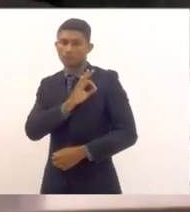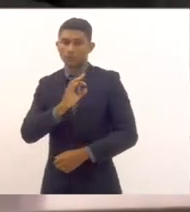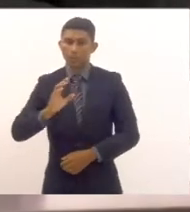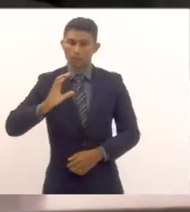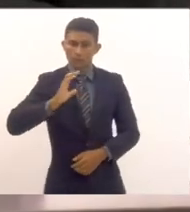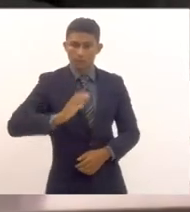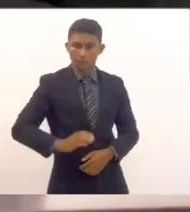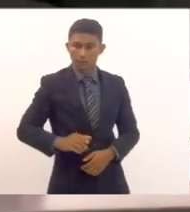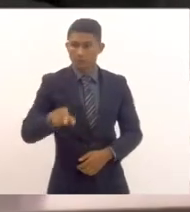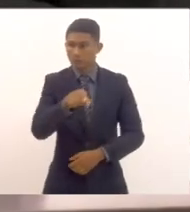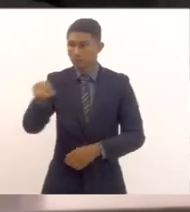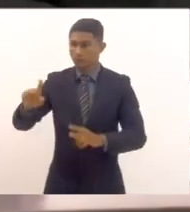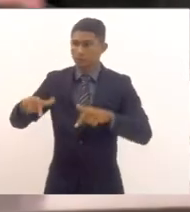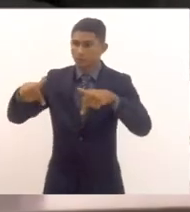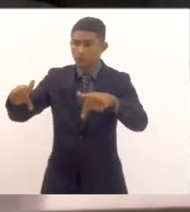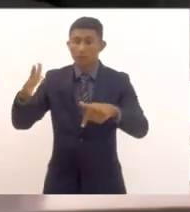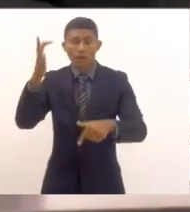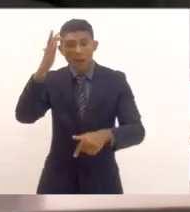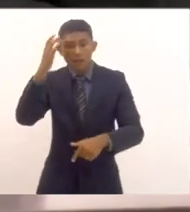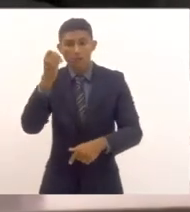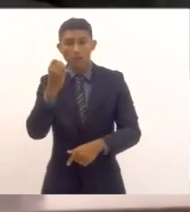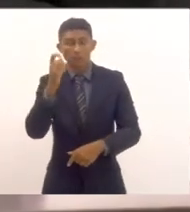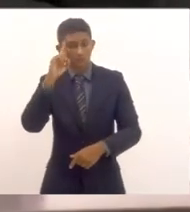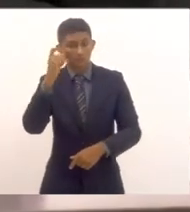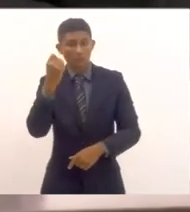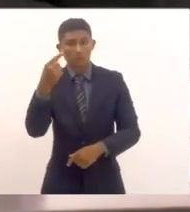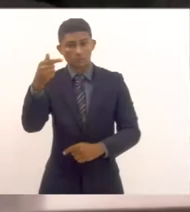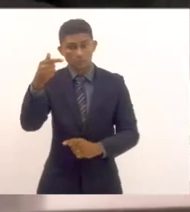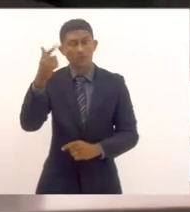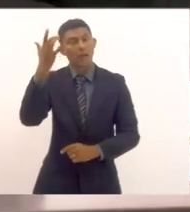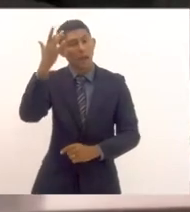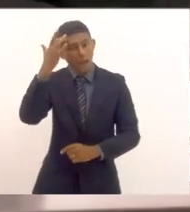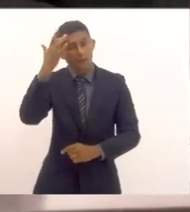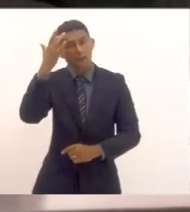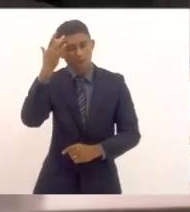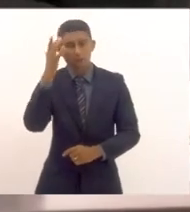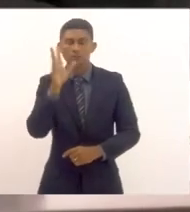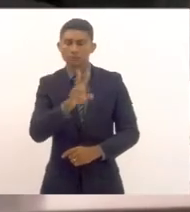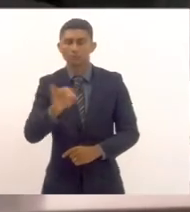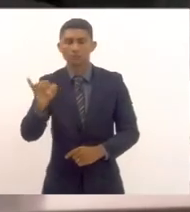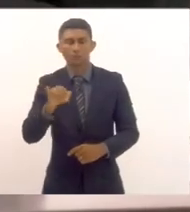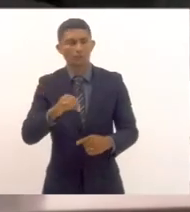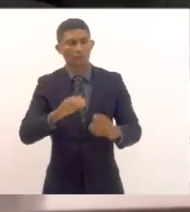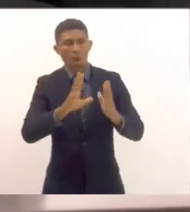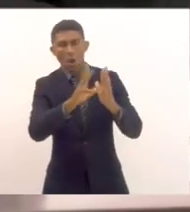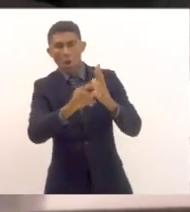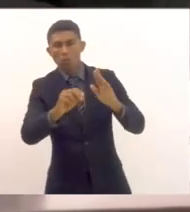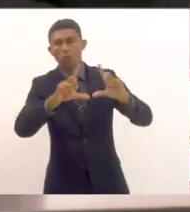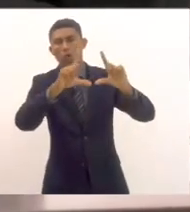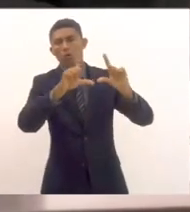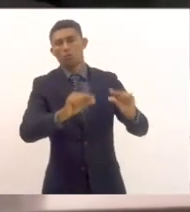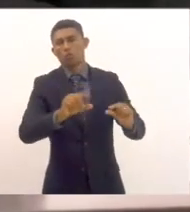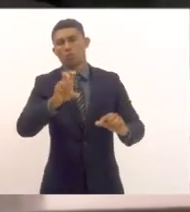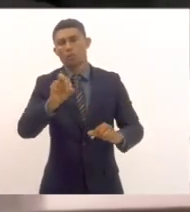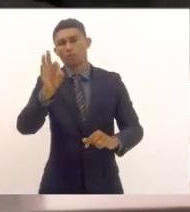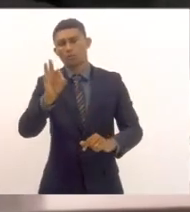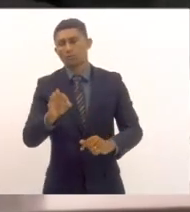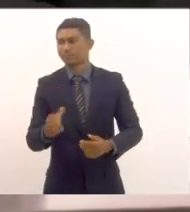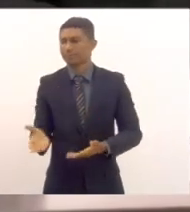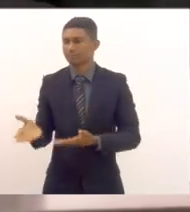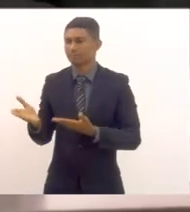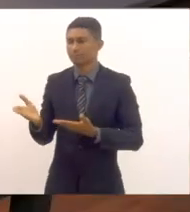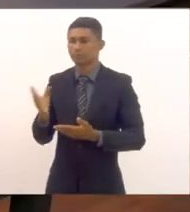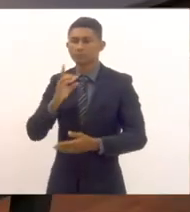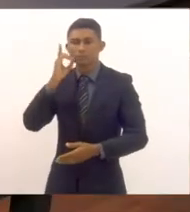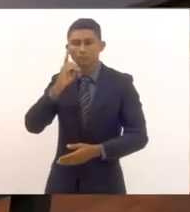Civil eu acho que a parte de 17 poderemos ver né quem sabe uma redução até de mais de cinquenta por cento como o senhor falou obrigado vou passar a palavra para